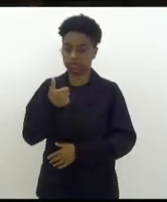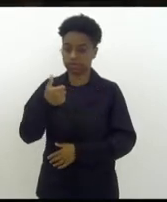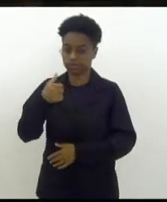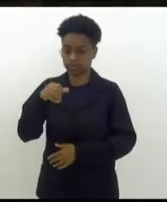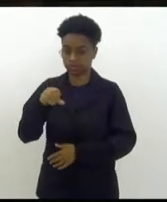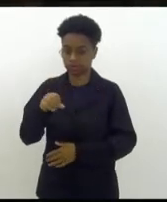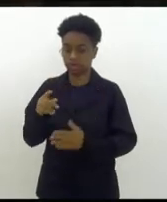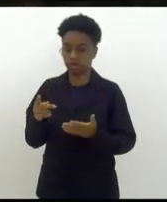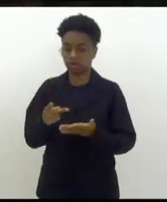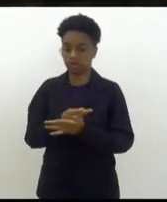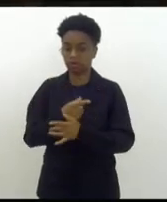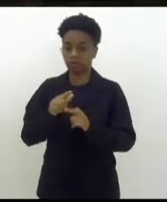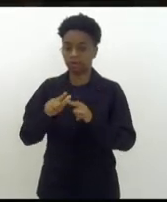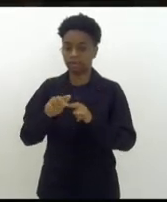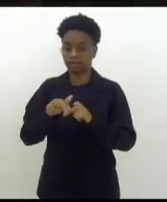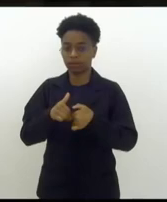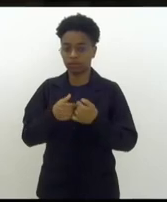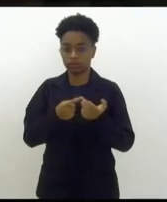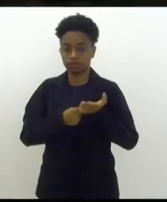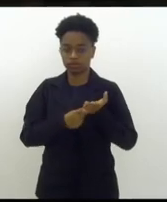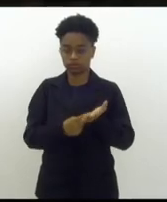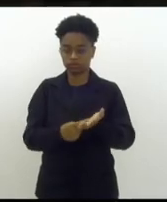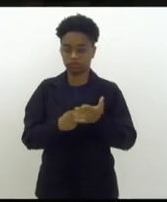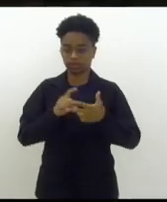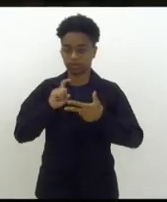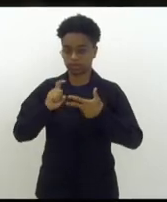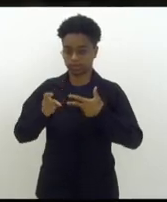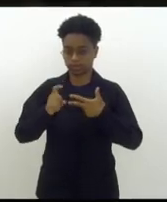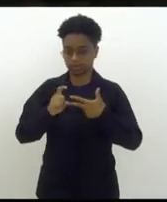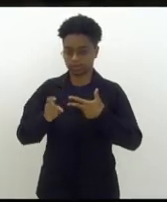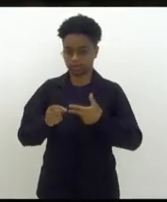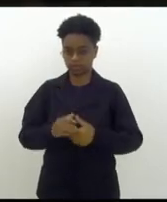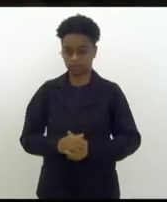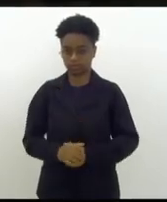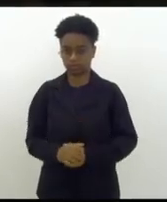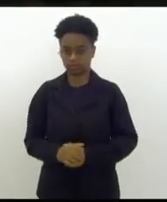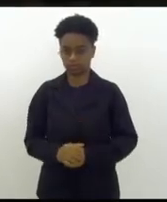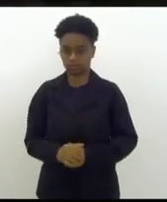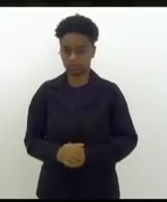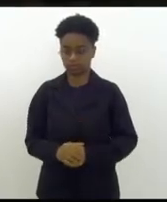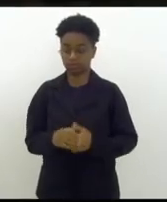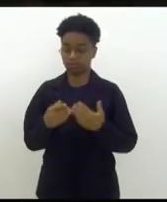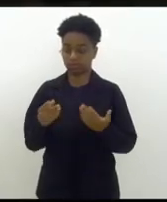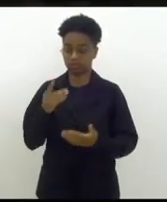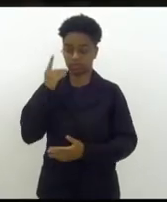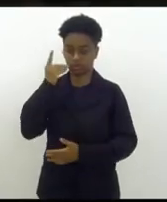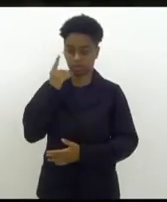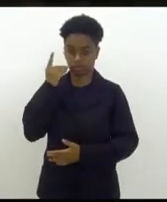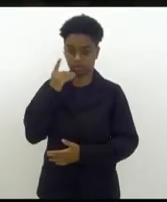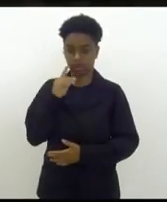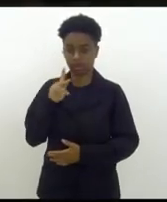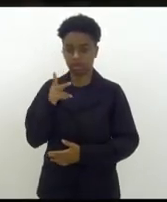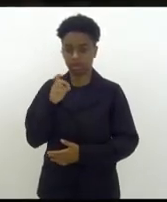mediante um acordo com executivo Deputado héliomar Coelho eu e outros parlamentares